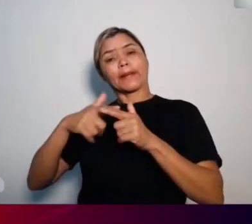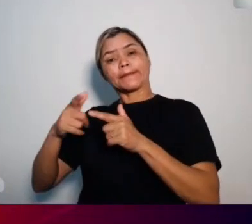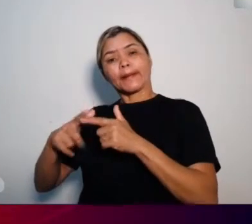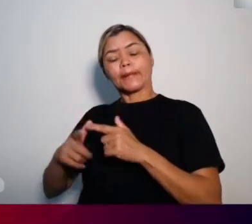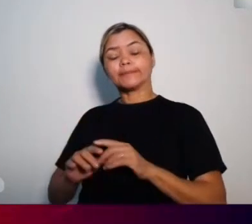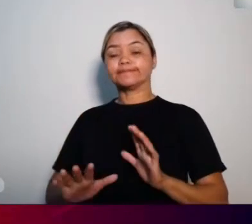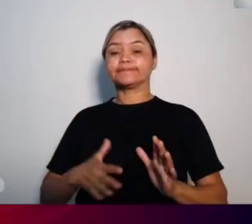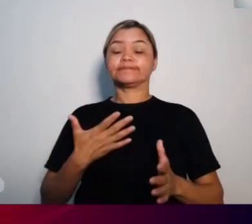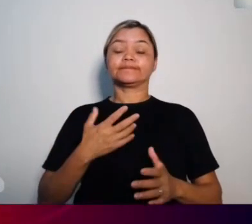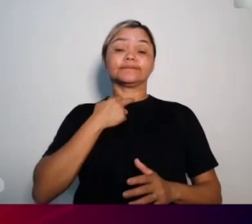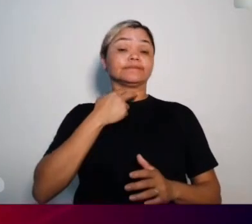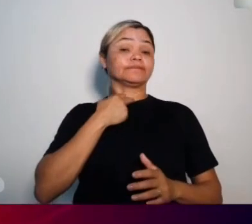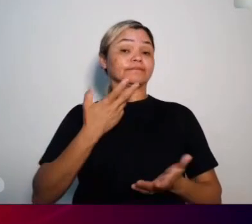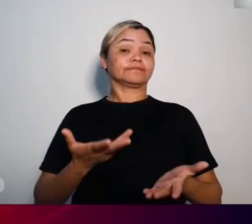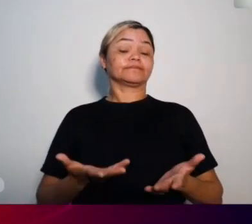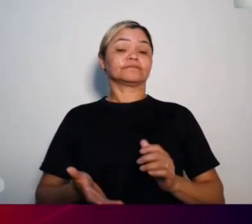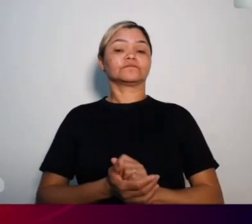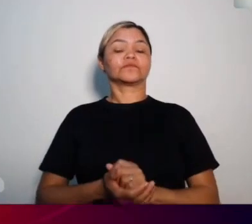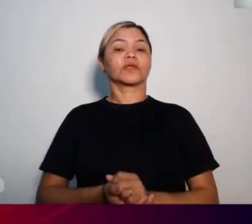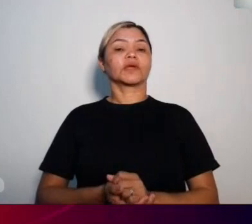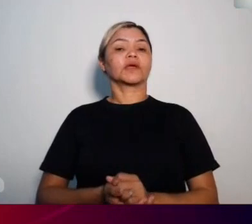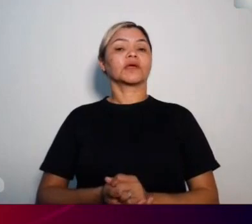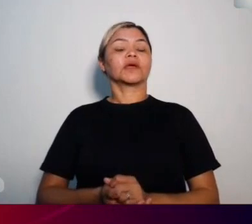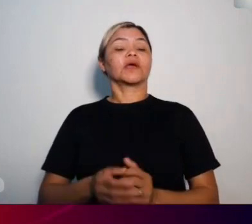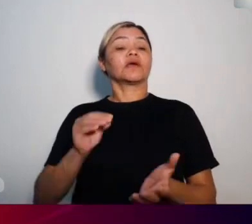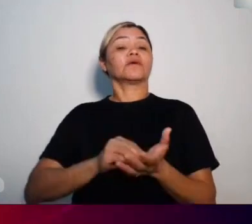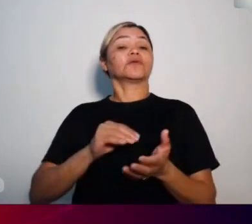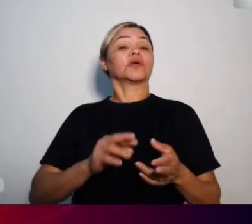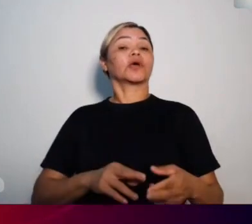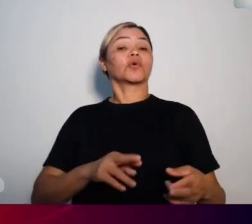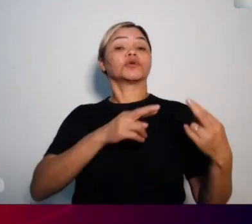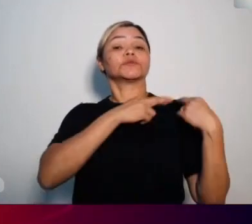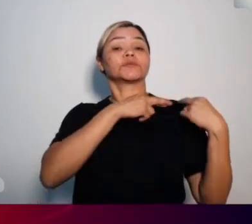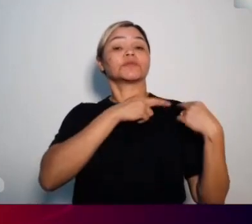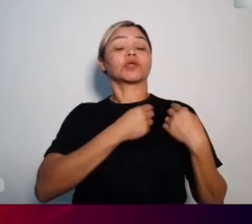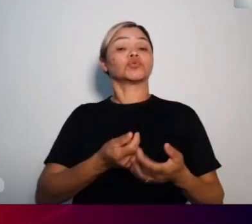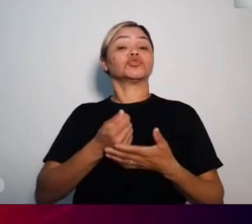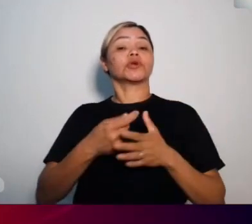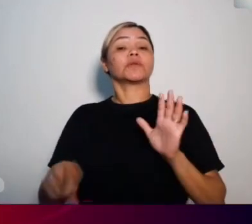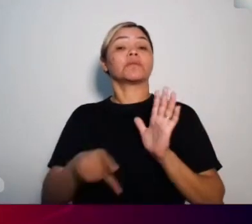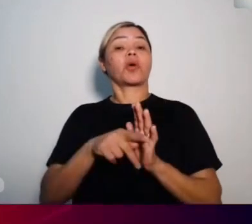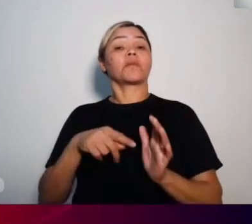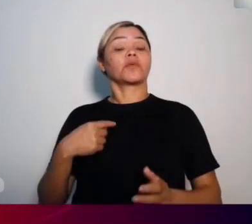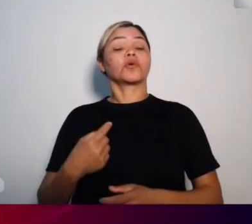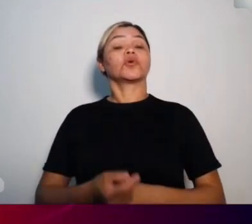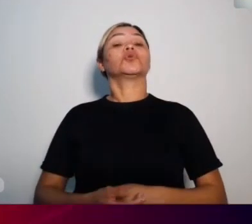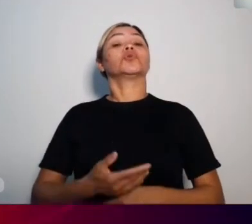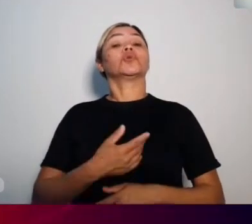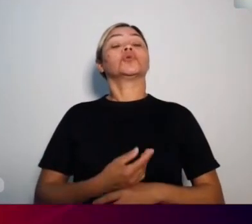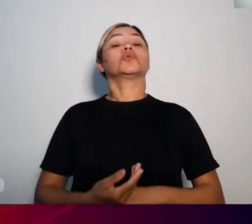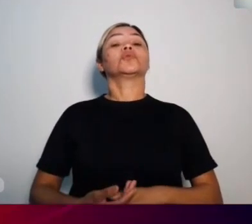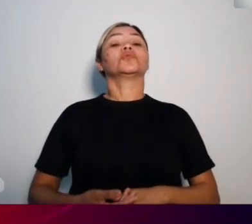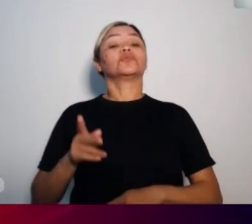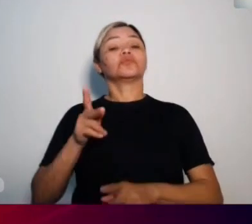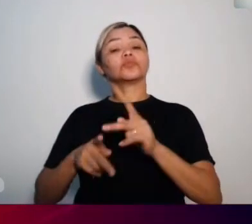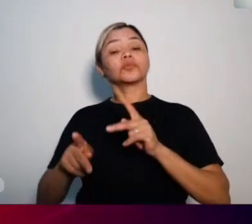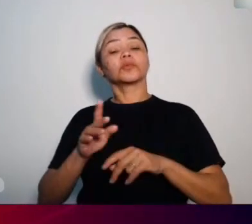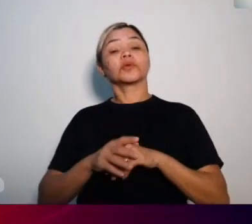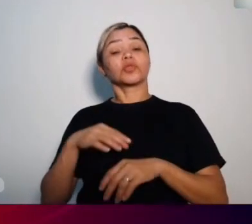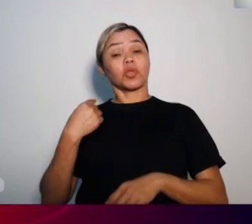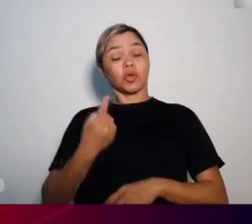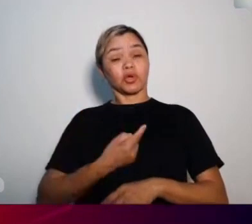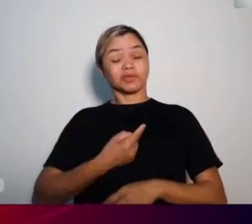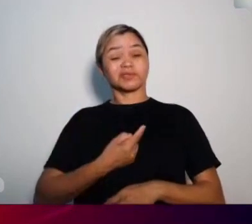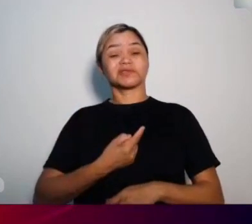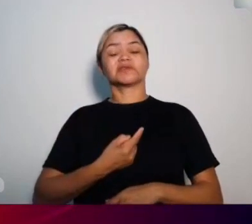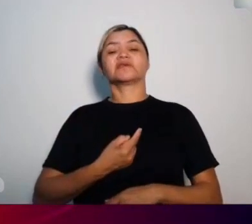não podemos faltar com a responsabilidade com o dinheiro público. E nós, vereadores, pode ir passando. Né? Então, vocês verifiquem.